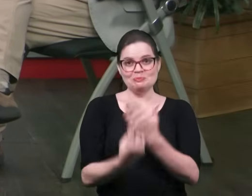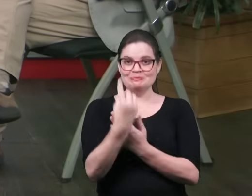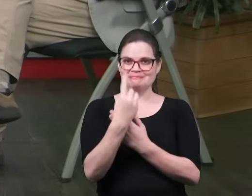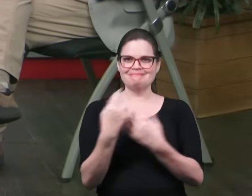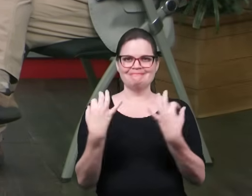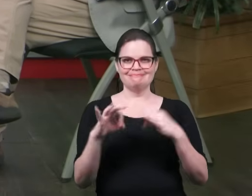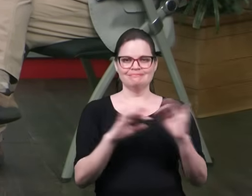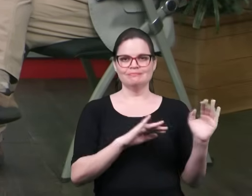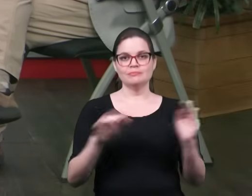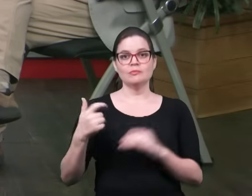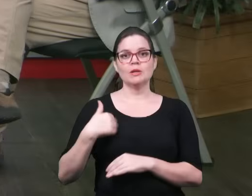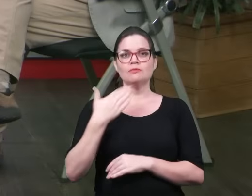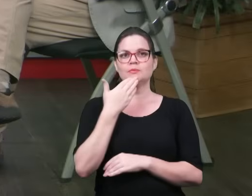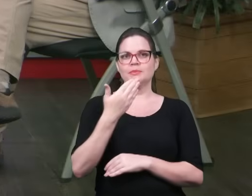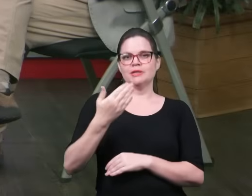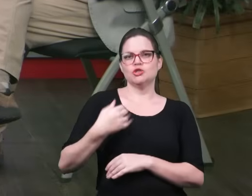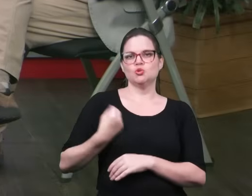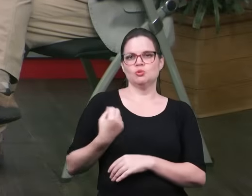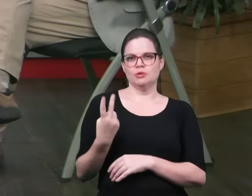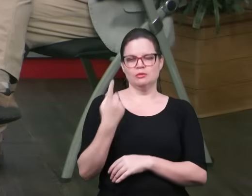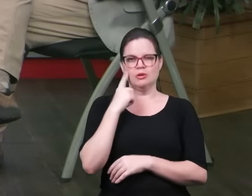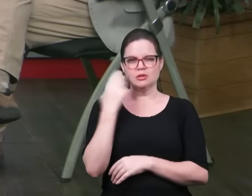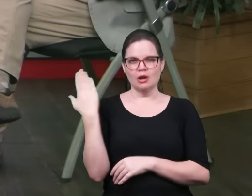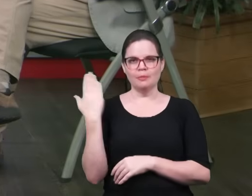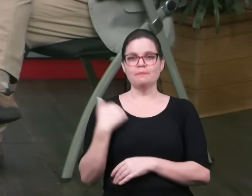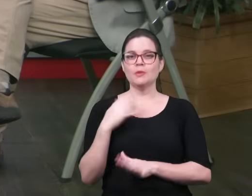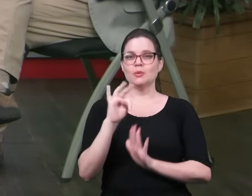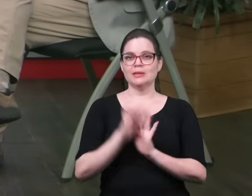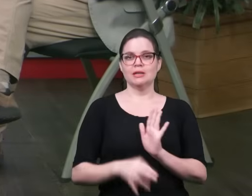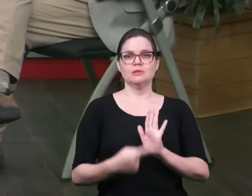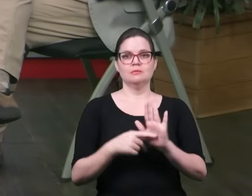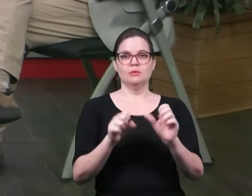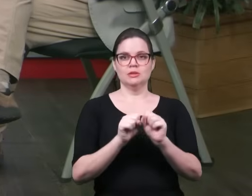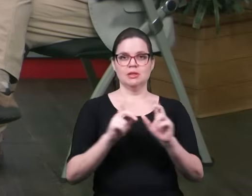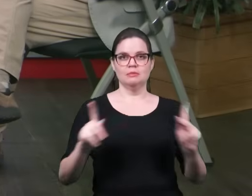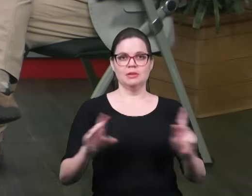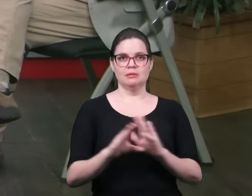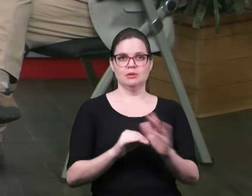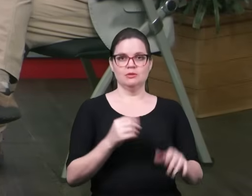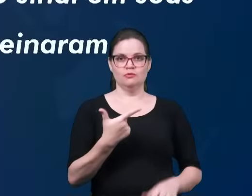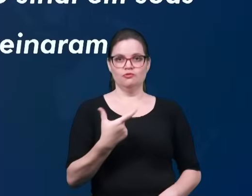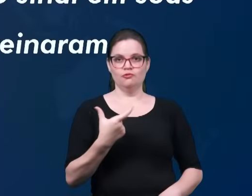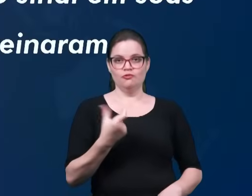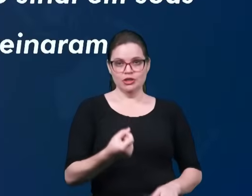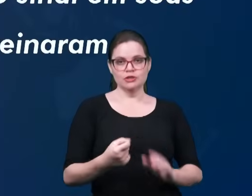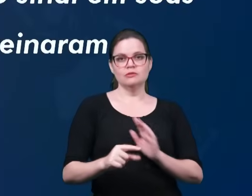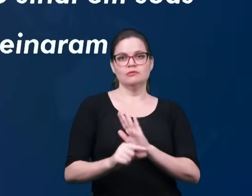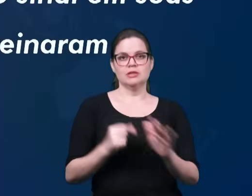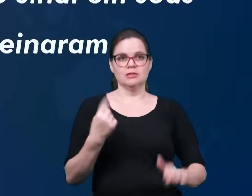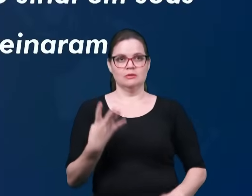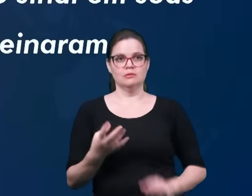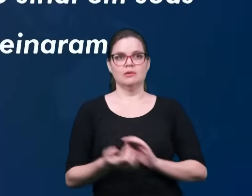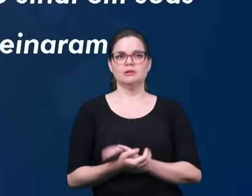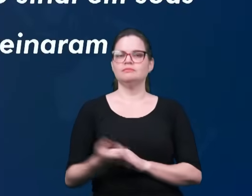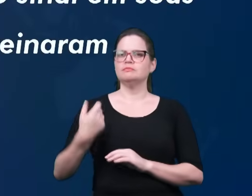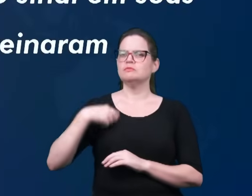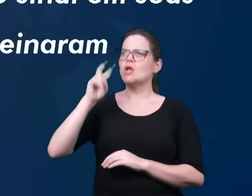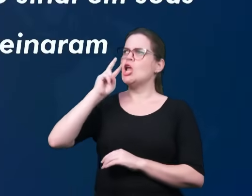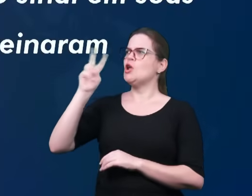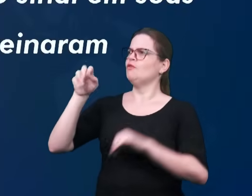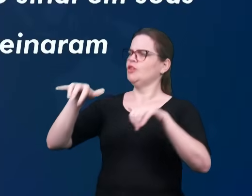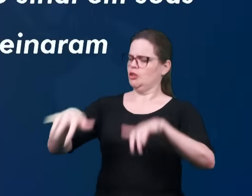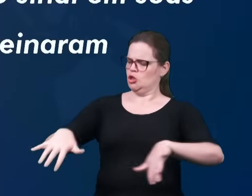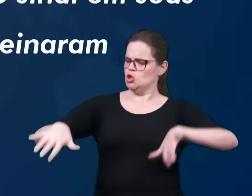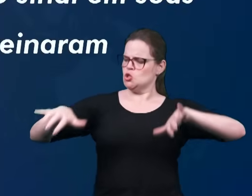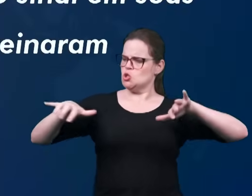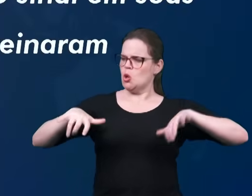pedir para o pessoal já colocar o texto da segunda pergunta, que é Apocalipse 24, que diz assim: E vi tronos, e assentaram-se sobre